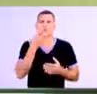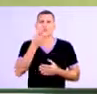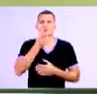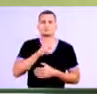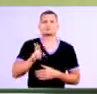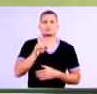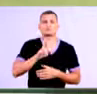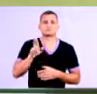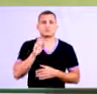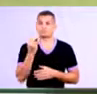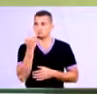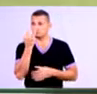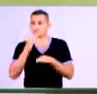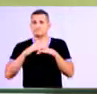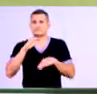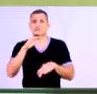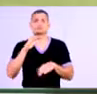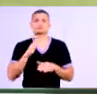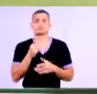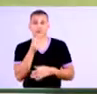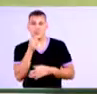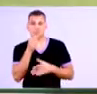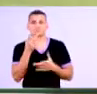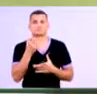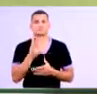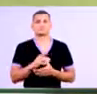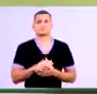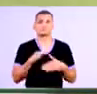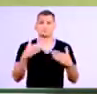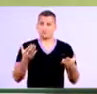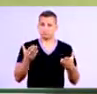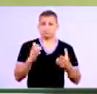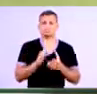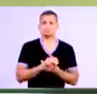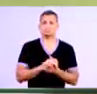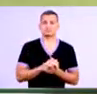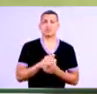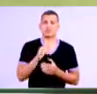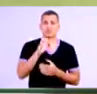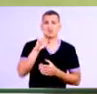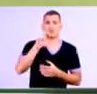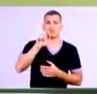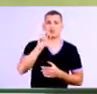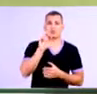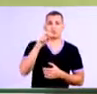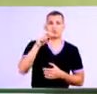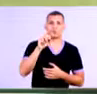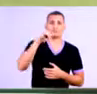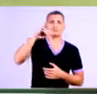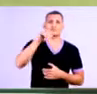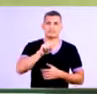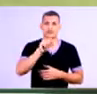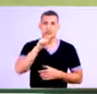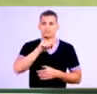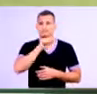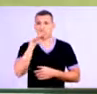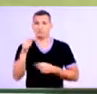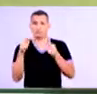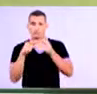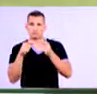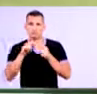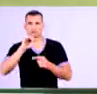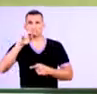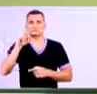utilizar para chamar mais a atenção dele. Então a gente volta para esses aspectos dentro da ergonomia em